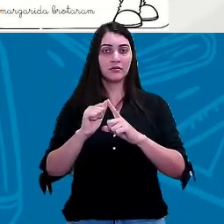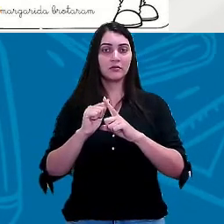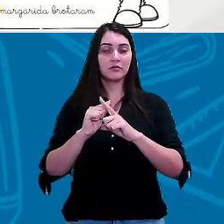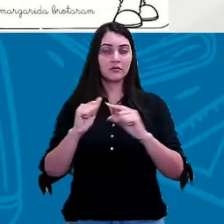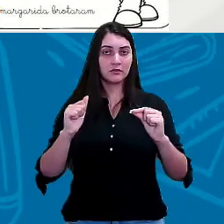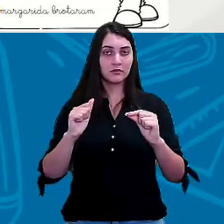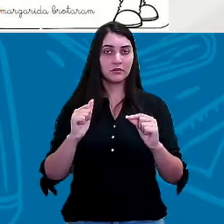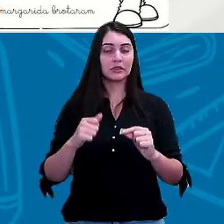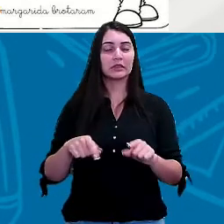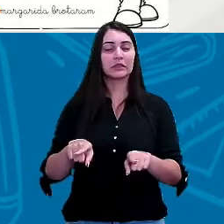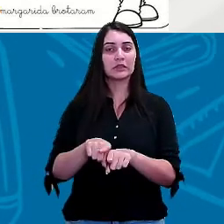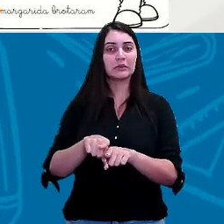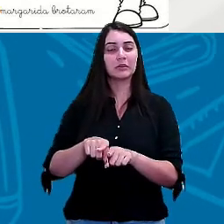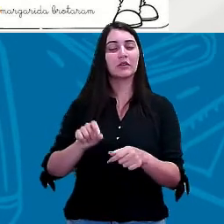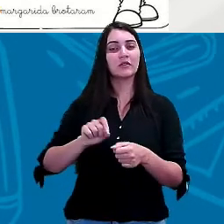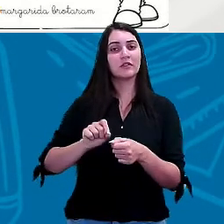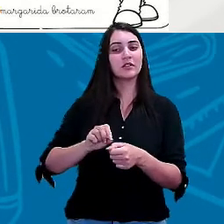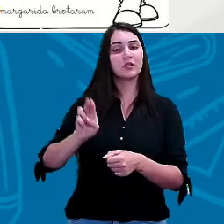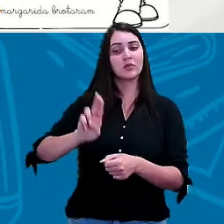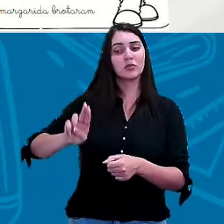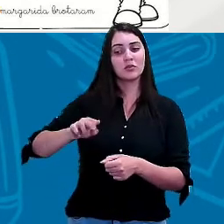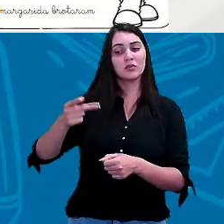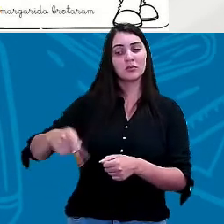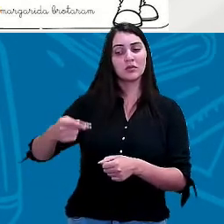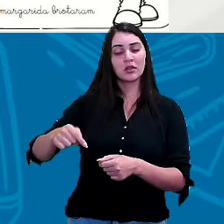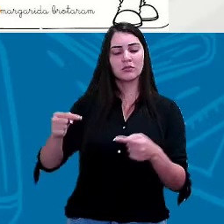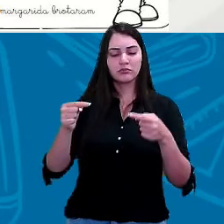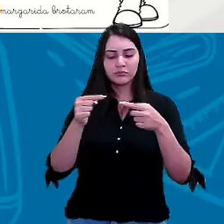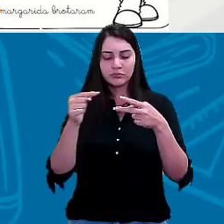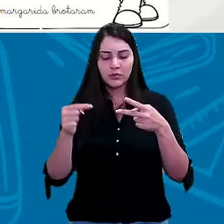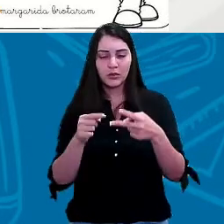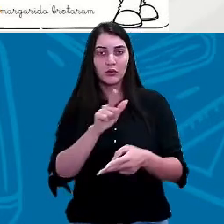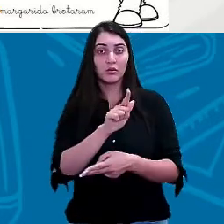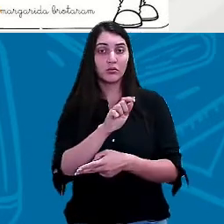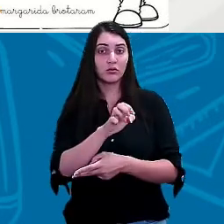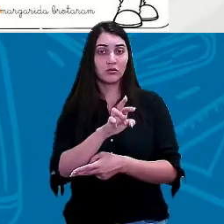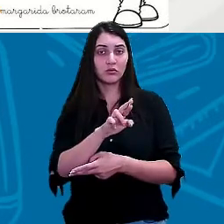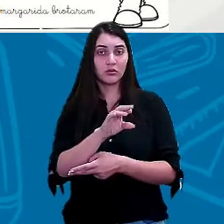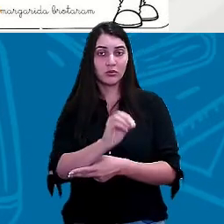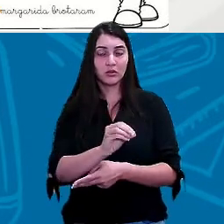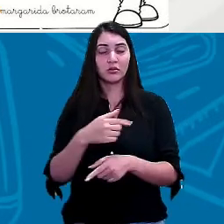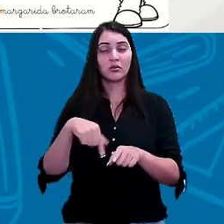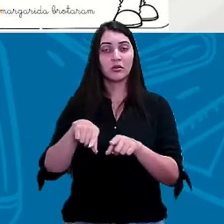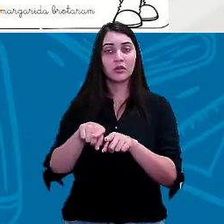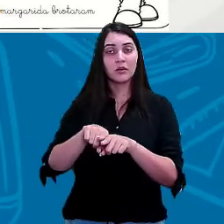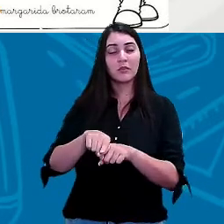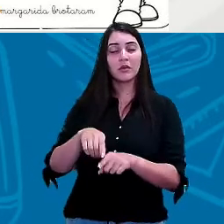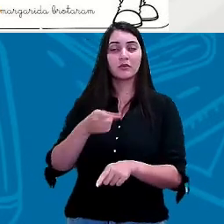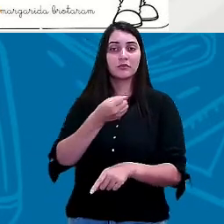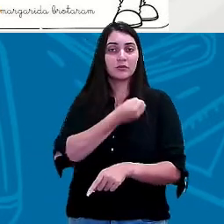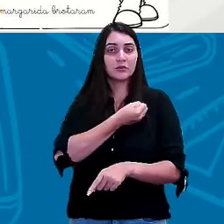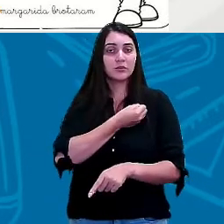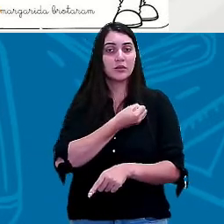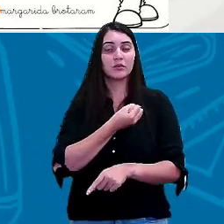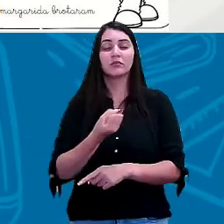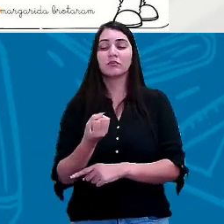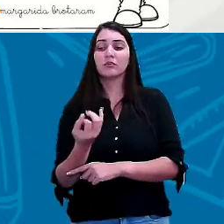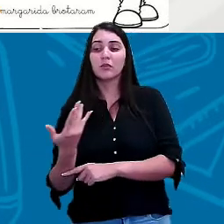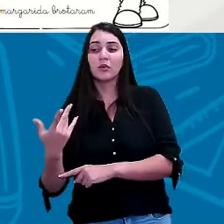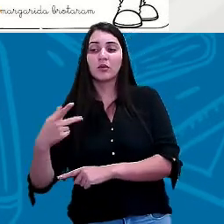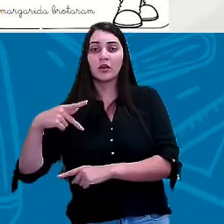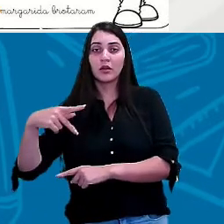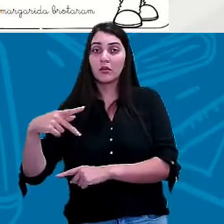uso deles de acordo com o gênero, não é? Se é masculino ou feminino, e com o número, se é plural ou